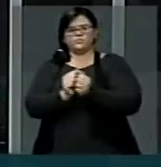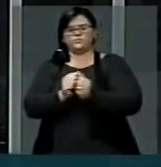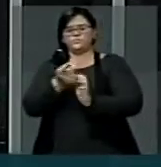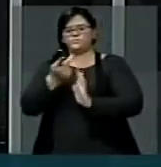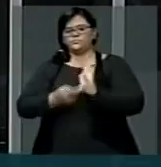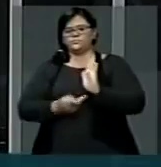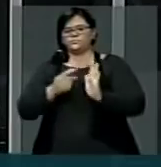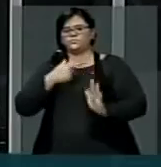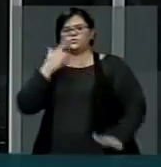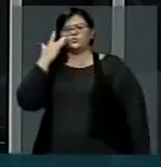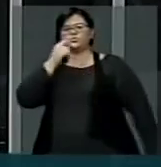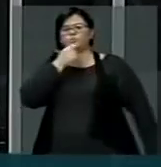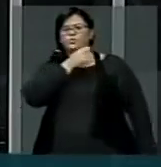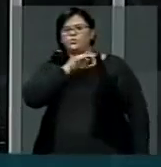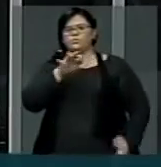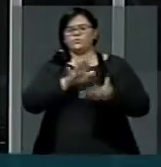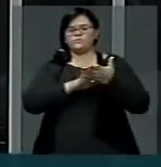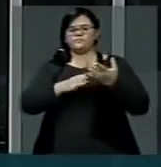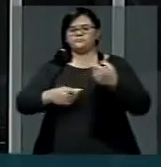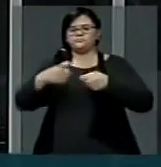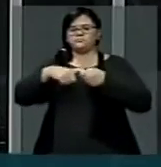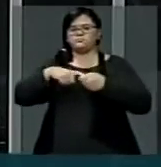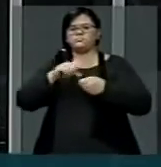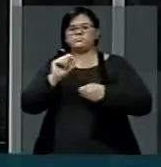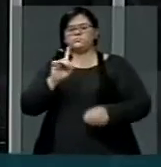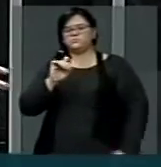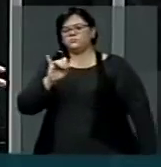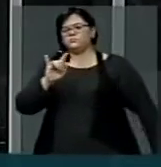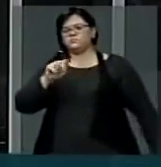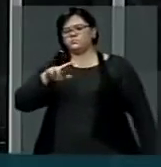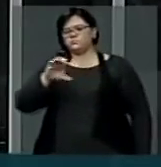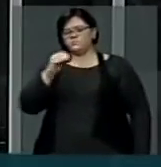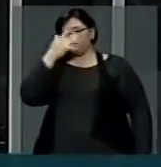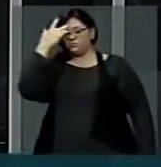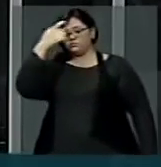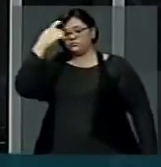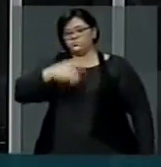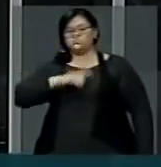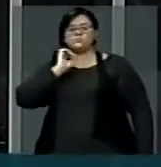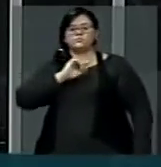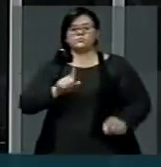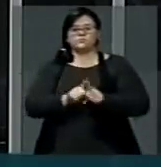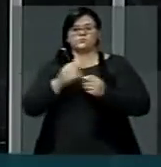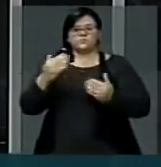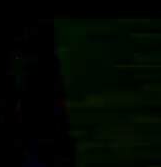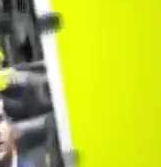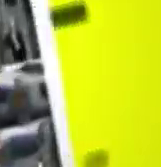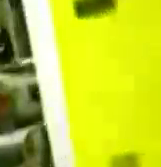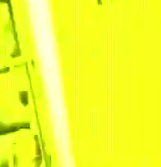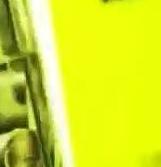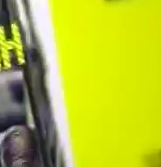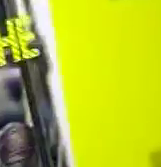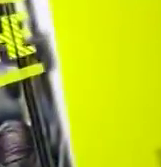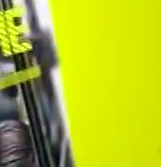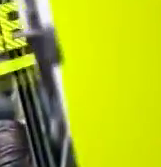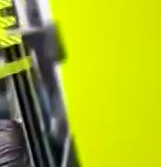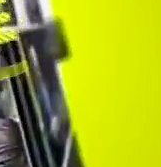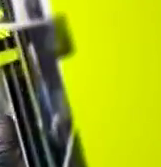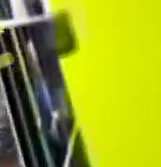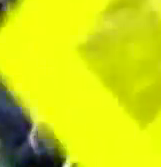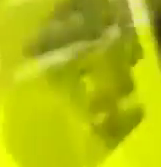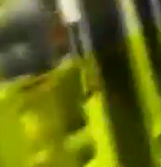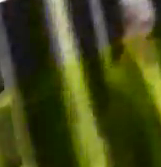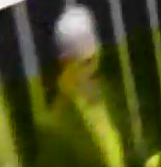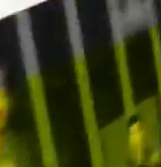nenhuma, resgatar a dignidade de toda a população brasileira, sobretudo de Minas Gerais. Muito obrigado, senhor presidente. Que não que